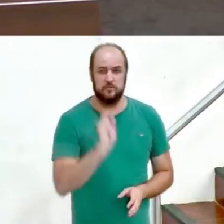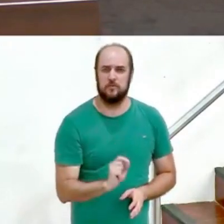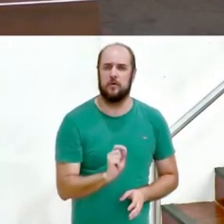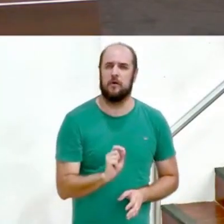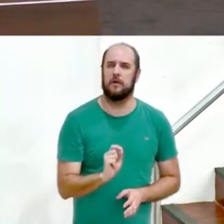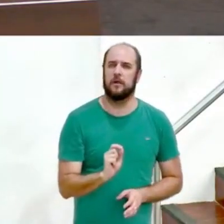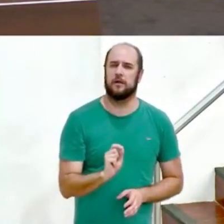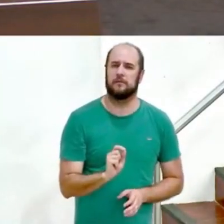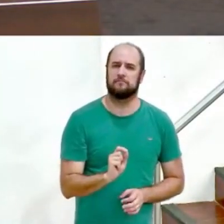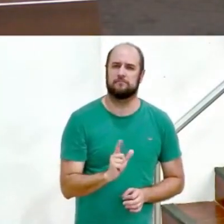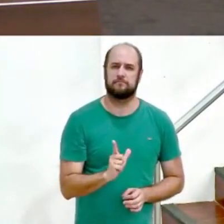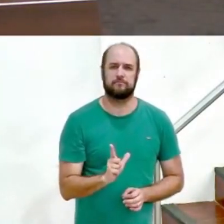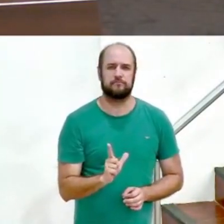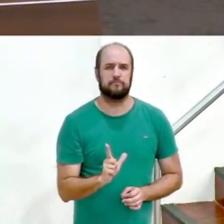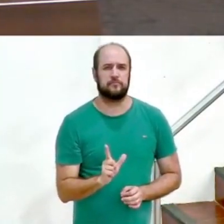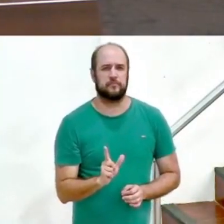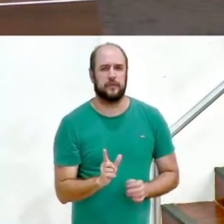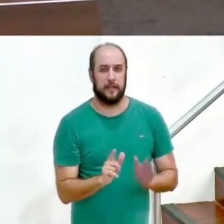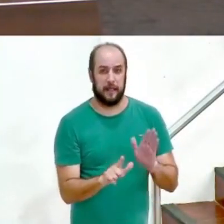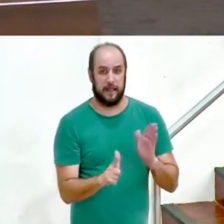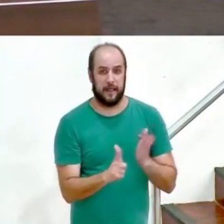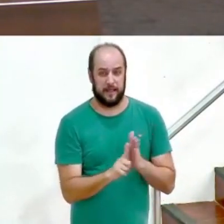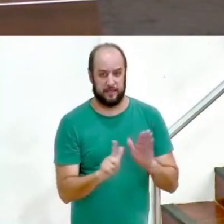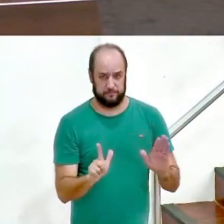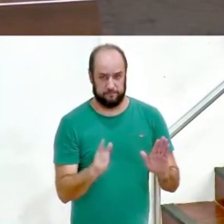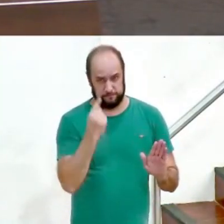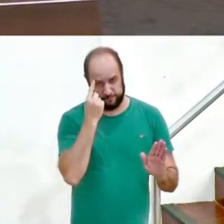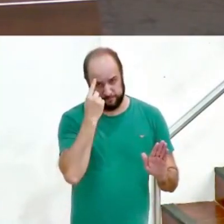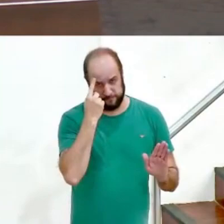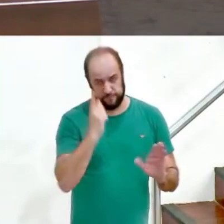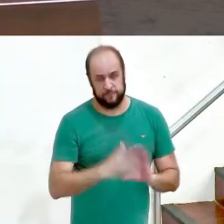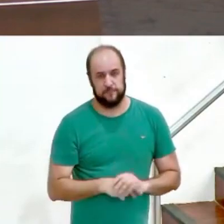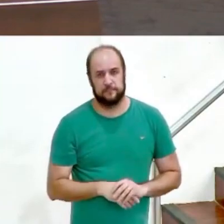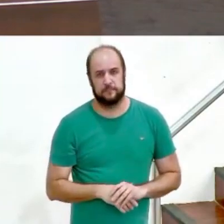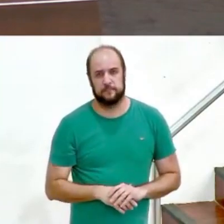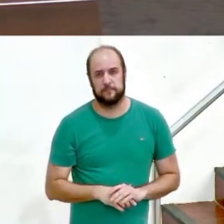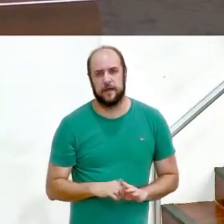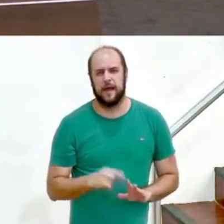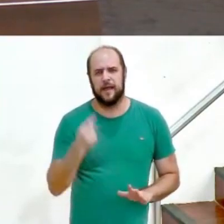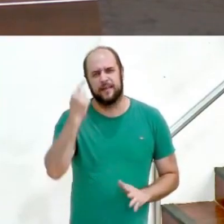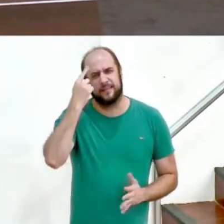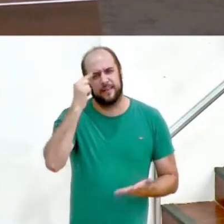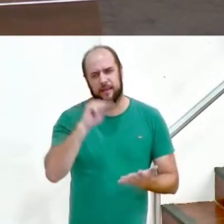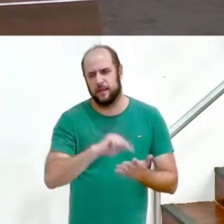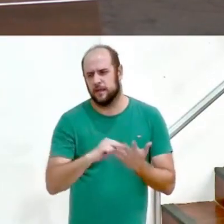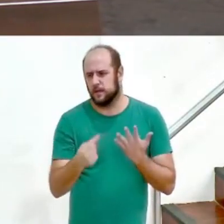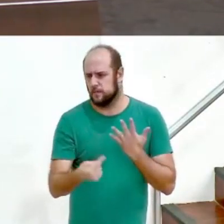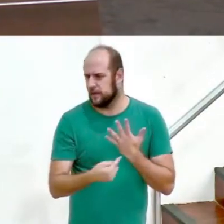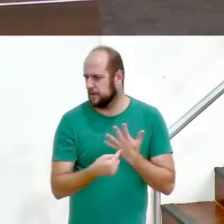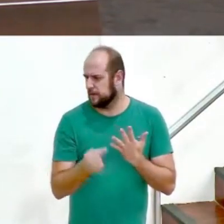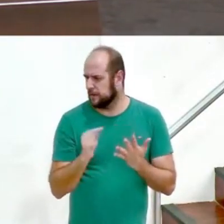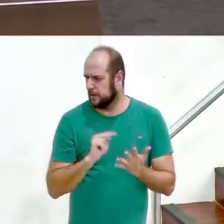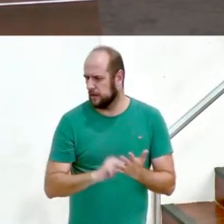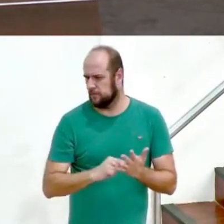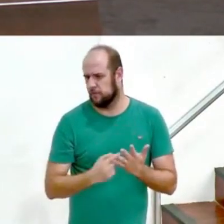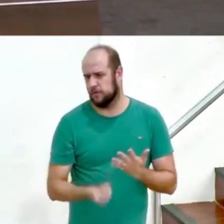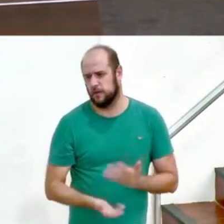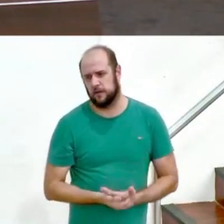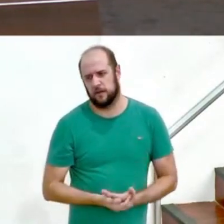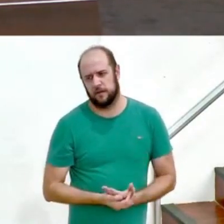seguinte questão relacionada com a lei. E eis aí a metáfora usada de um ritual da